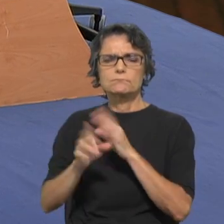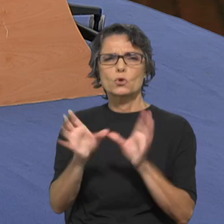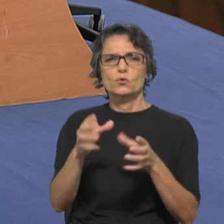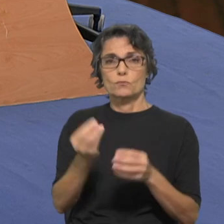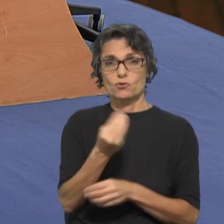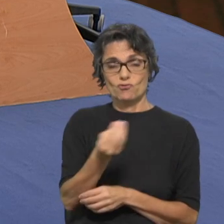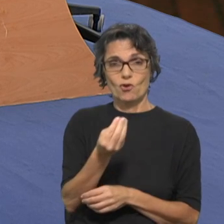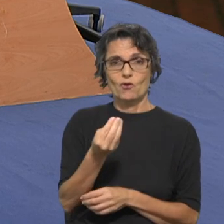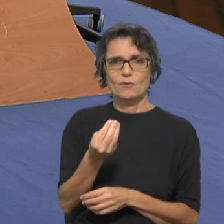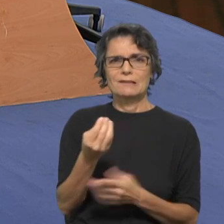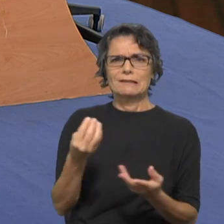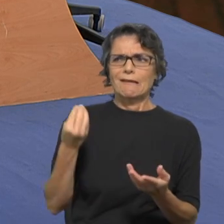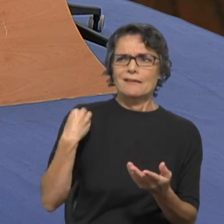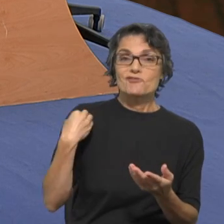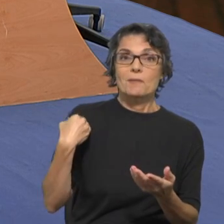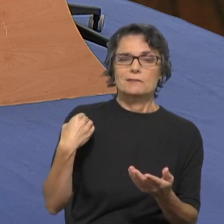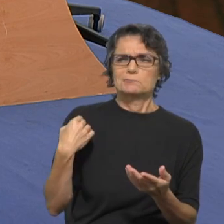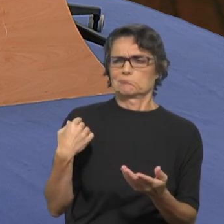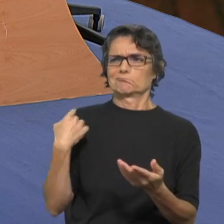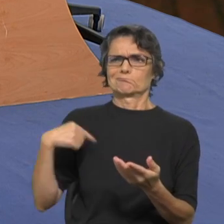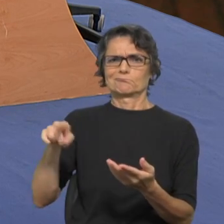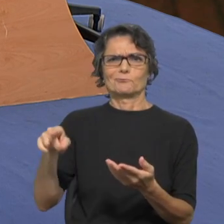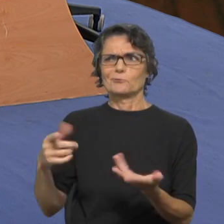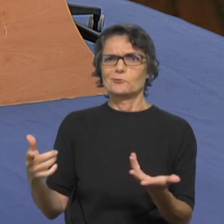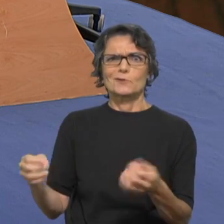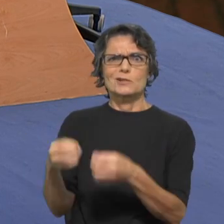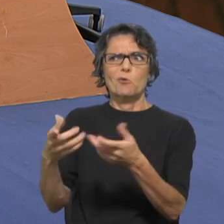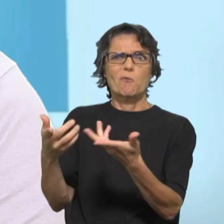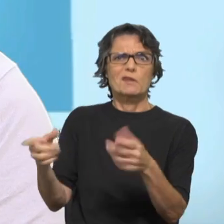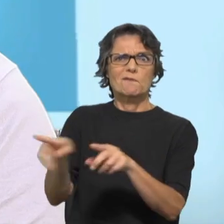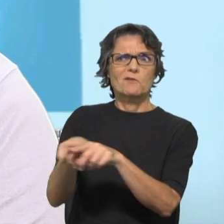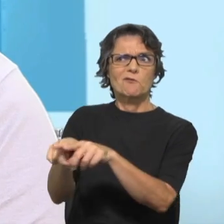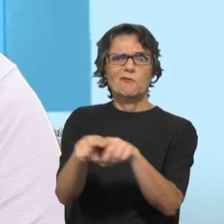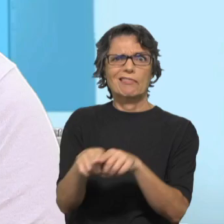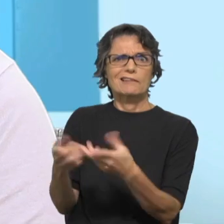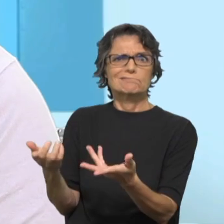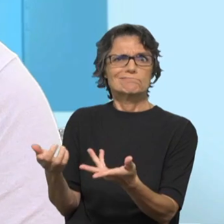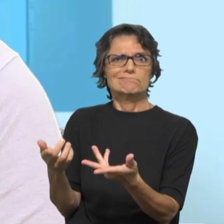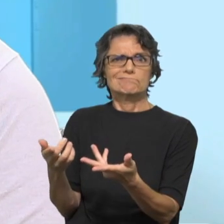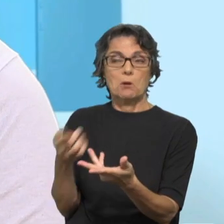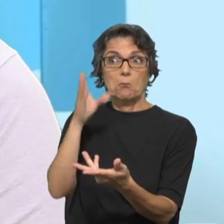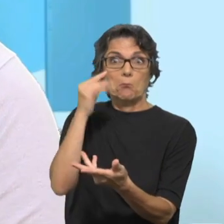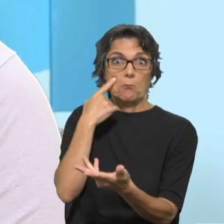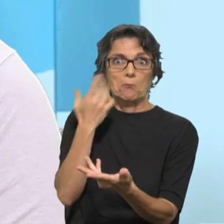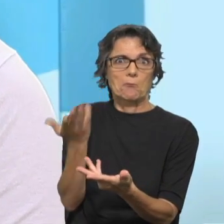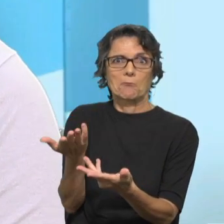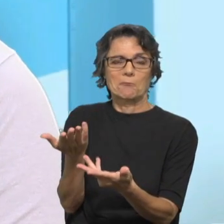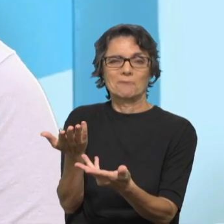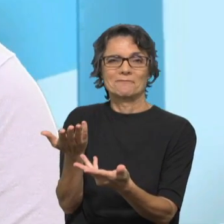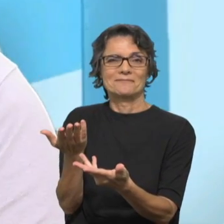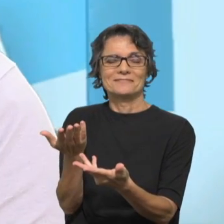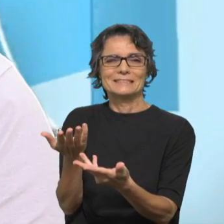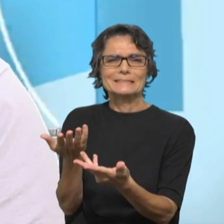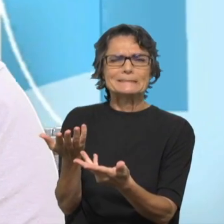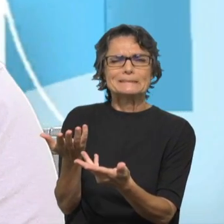convidado a fazer, assim um bocadinho por... Não sabia o que é que ia, estava na